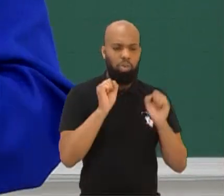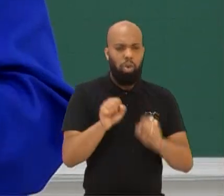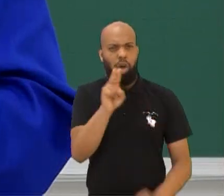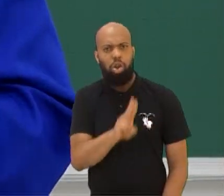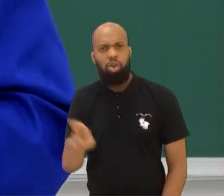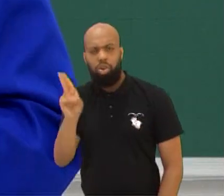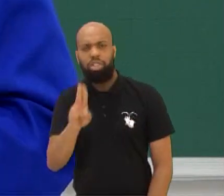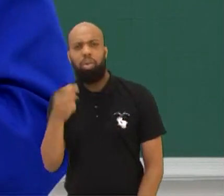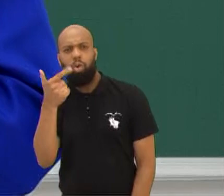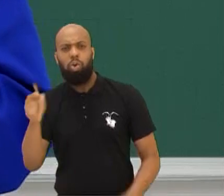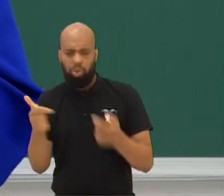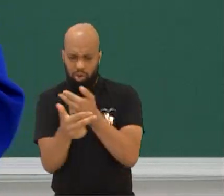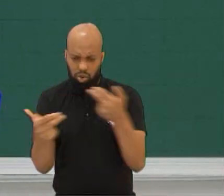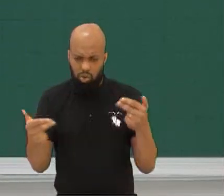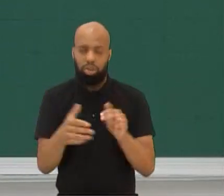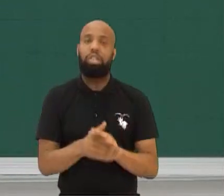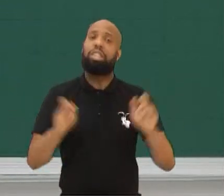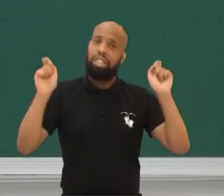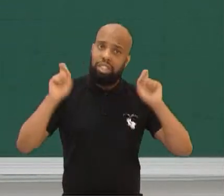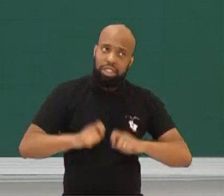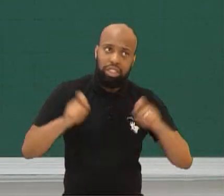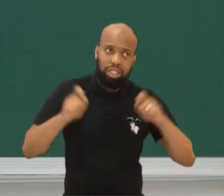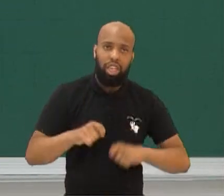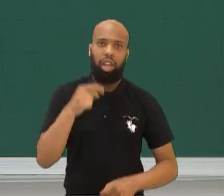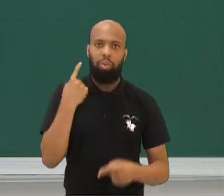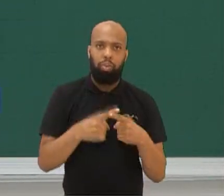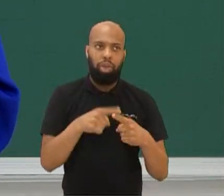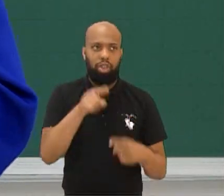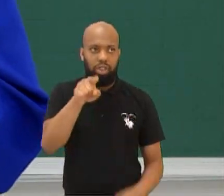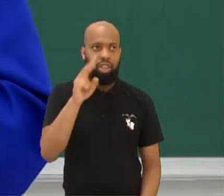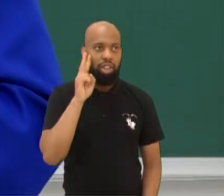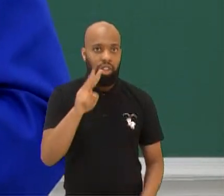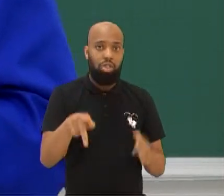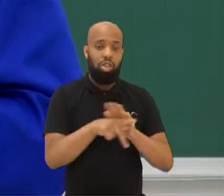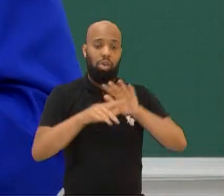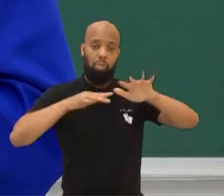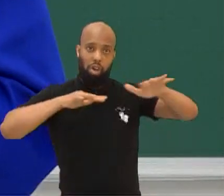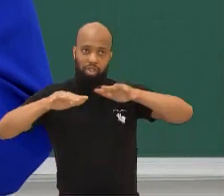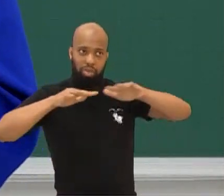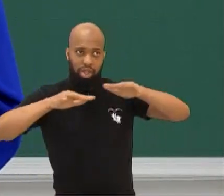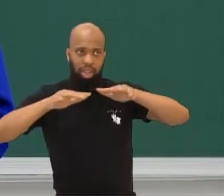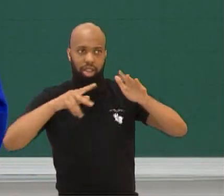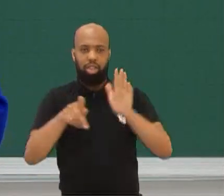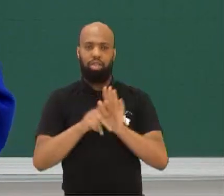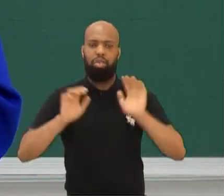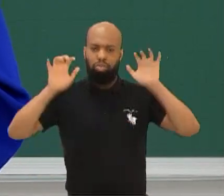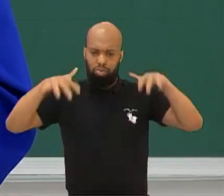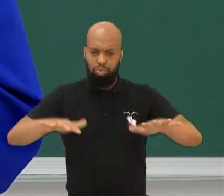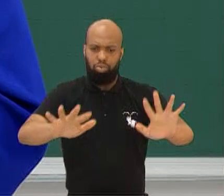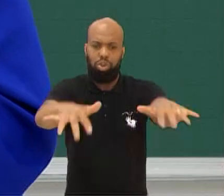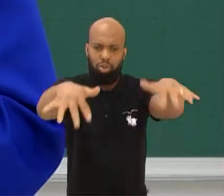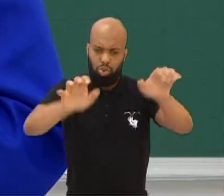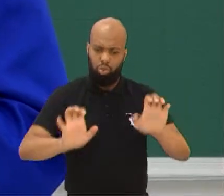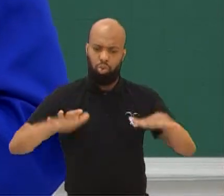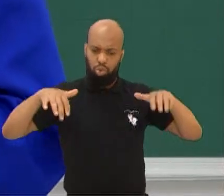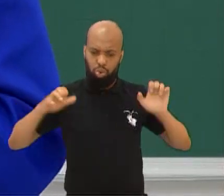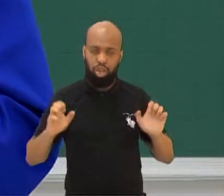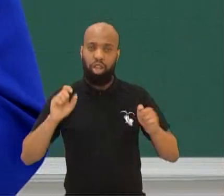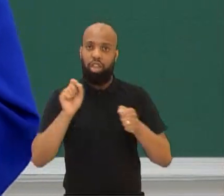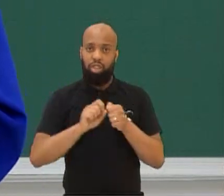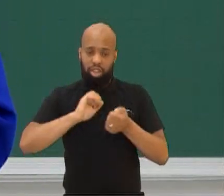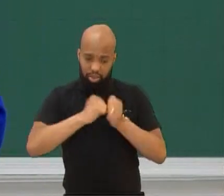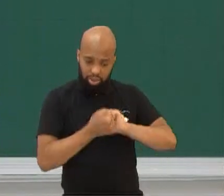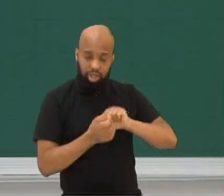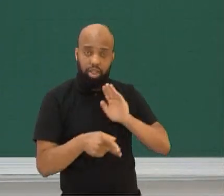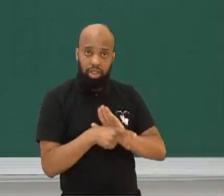coisas? Sim, além de você ter visto lá a questão do movimento da maré, que a gente fez uma modelagem